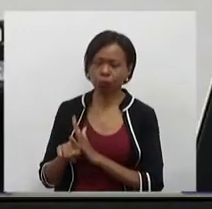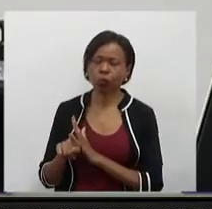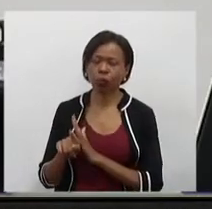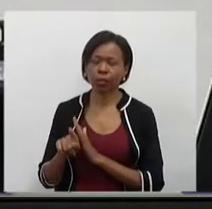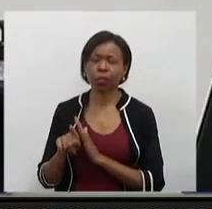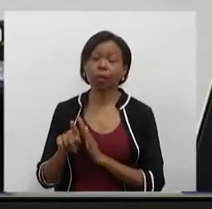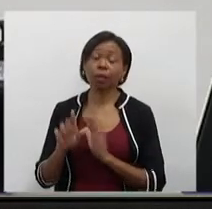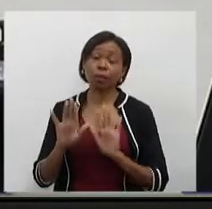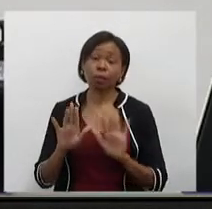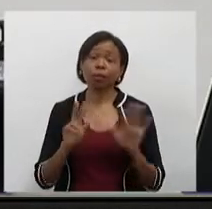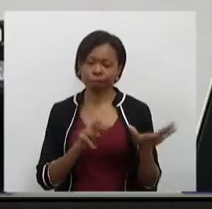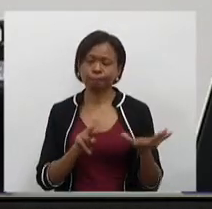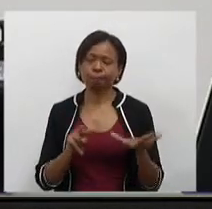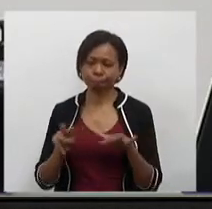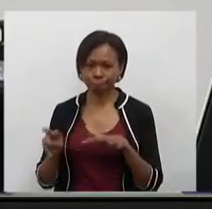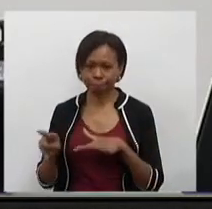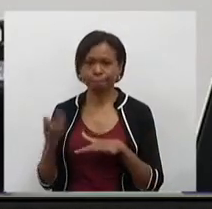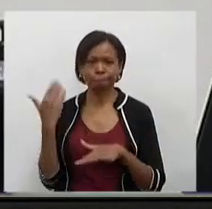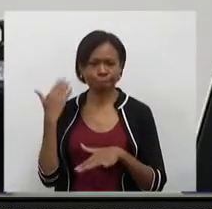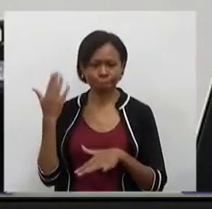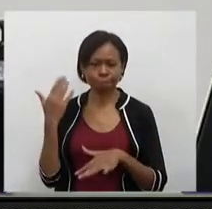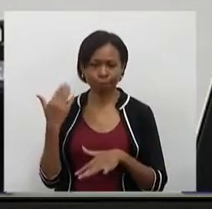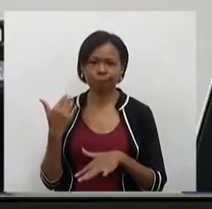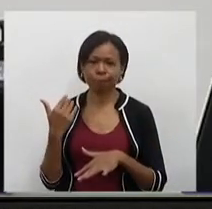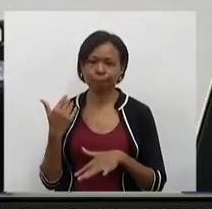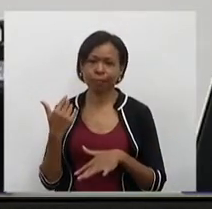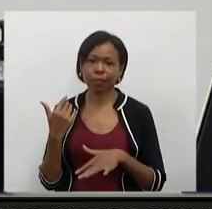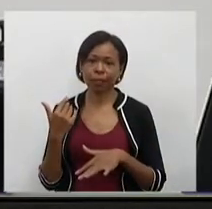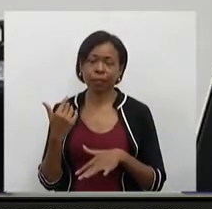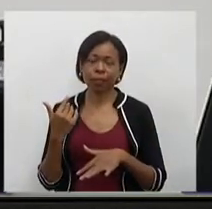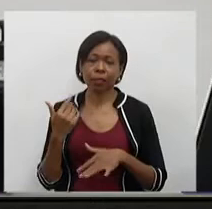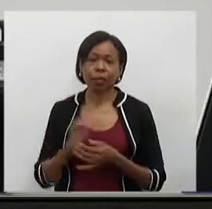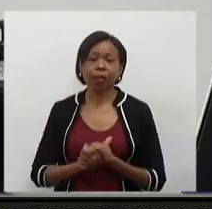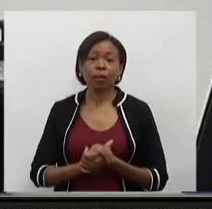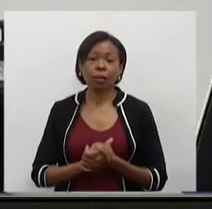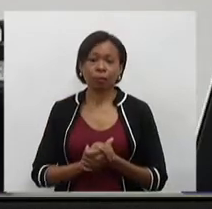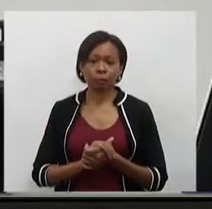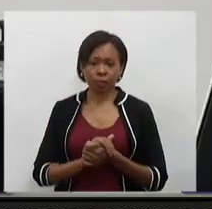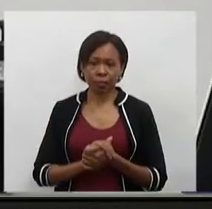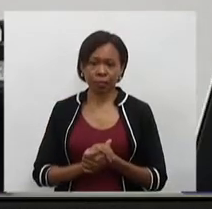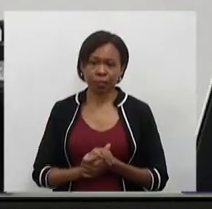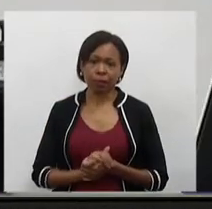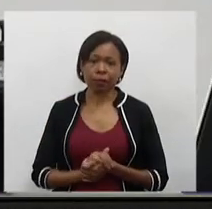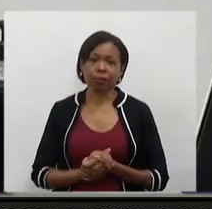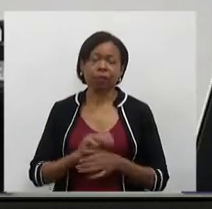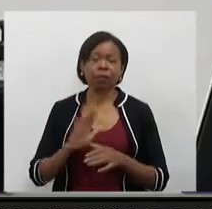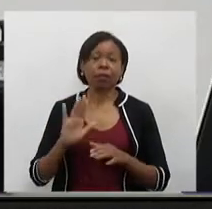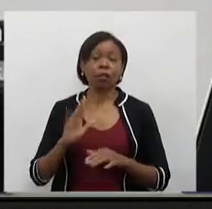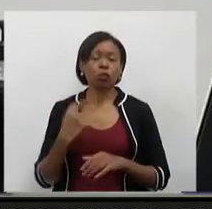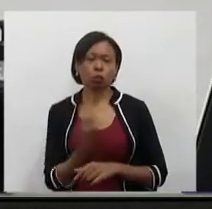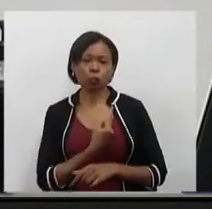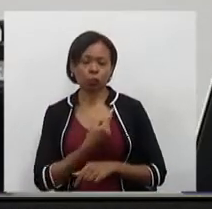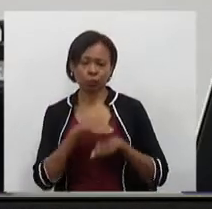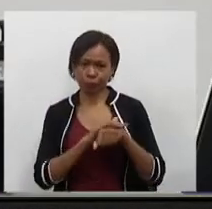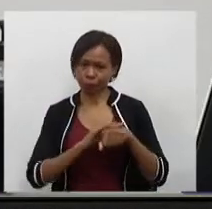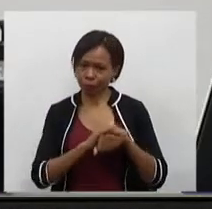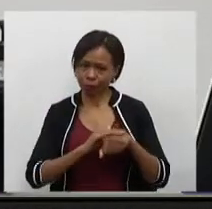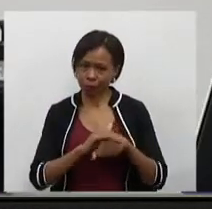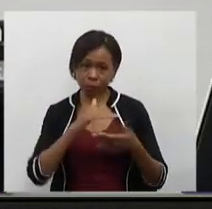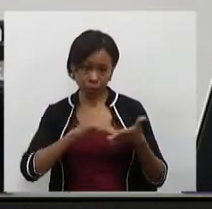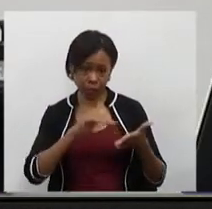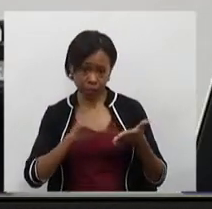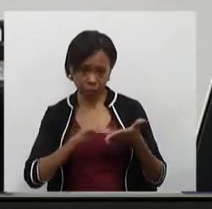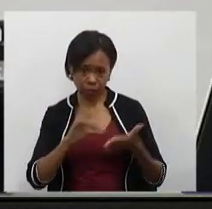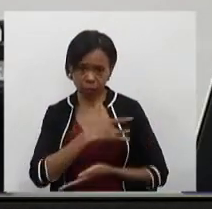Semana passada, quando eu estive aí com vocês, conversando com o secretário de Saúde, levamos uma